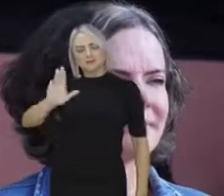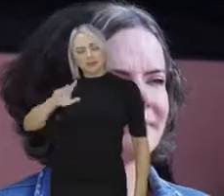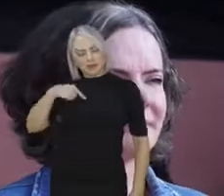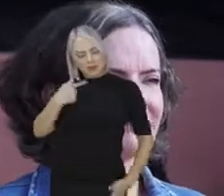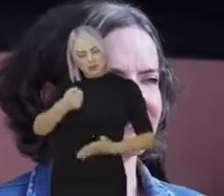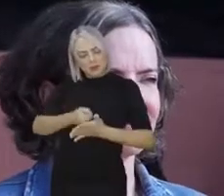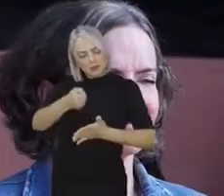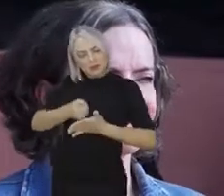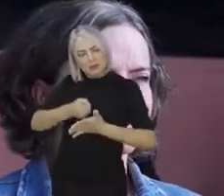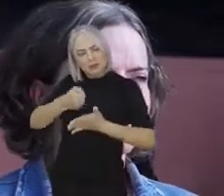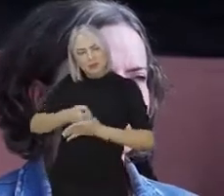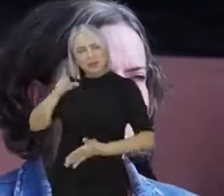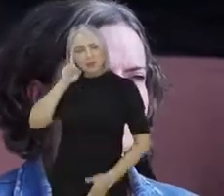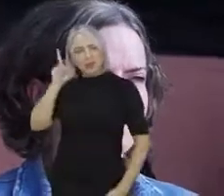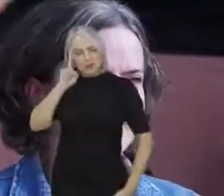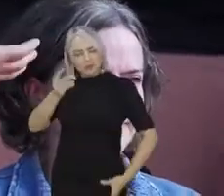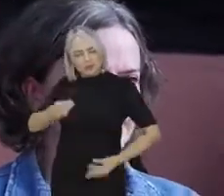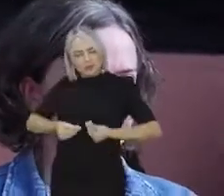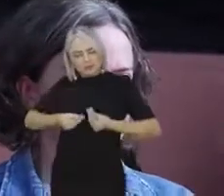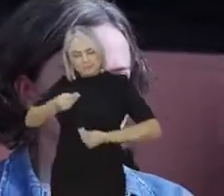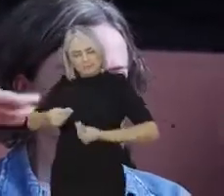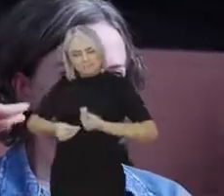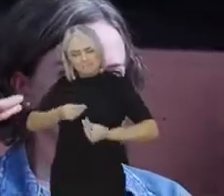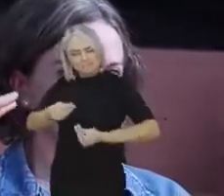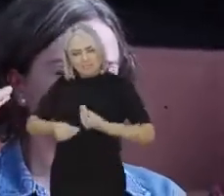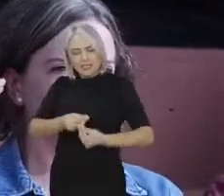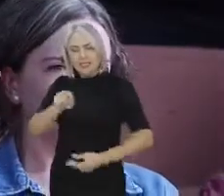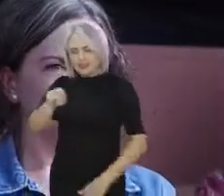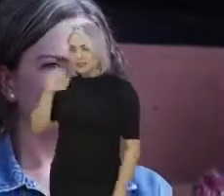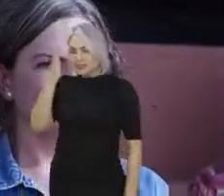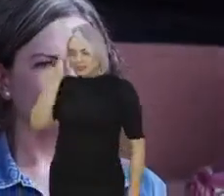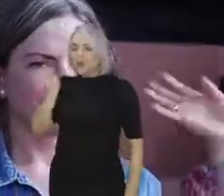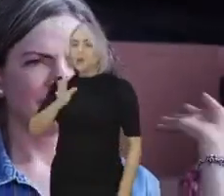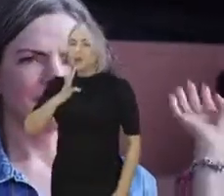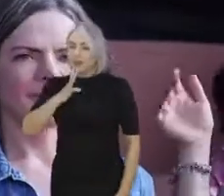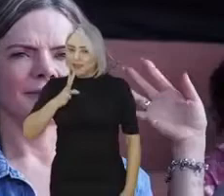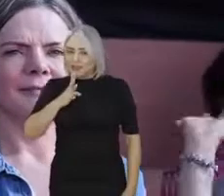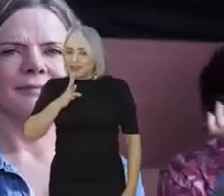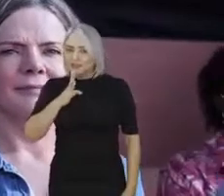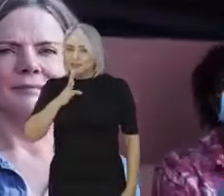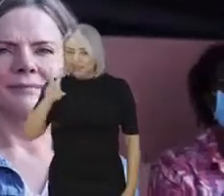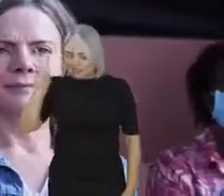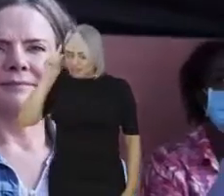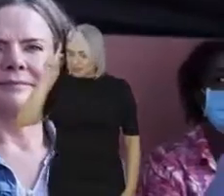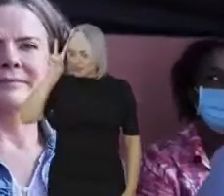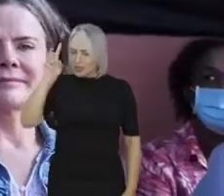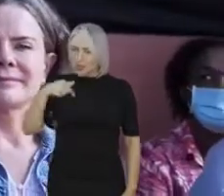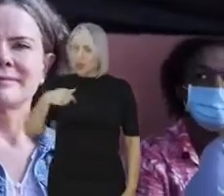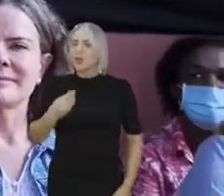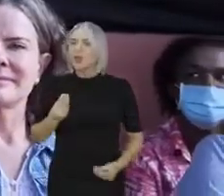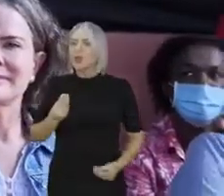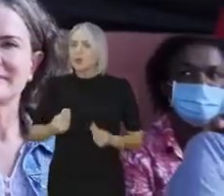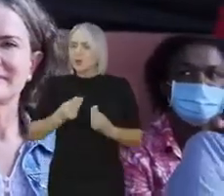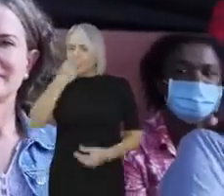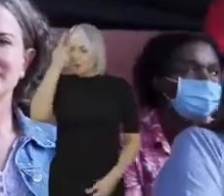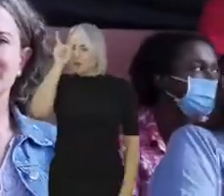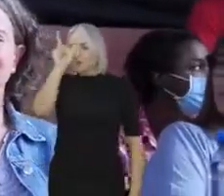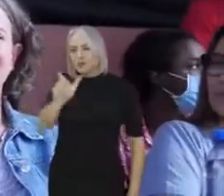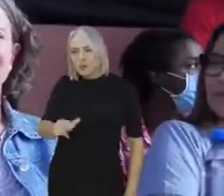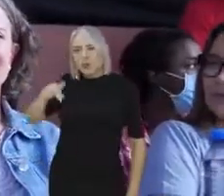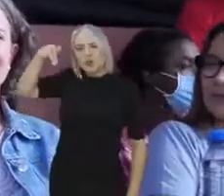para sobreviver. E você sabe da história de como é ser um nordestino, como é ser